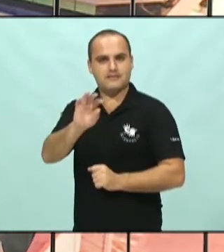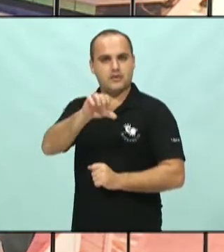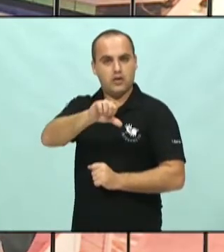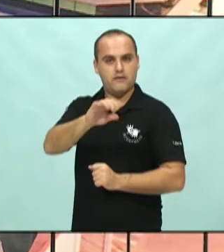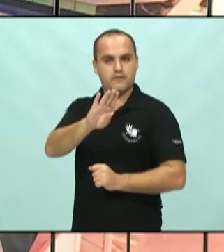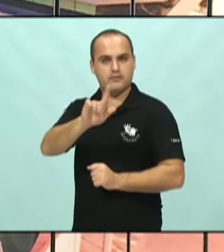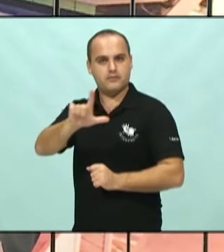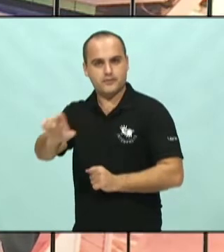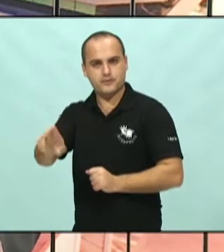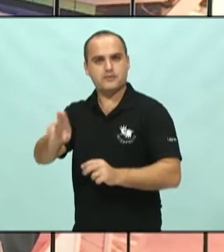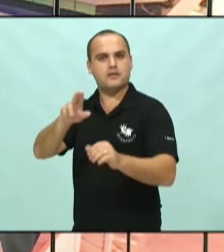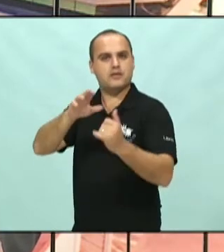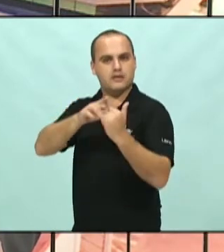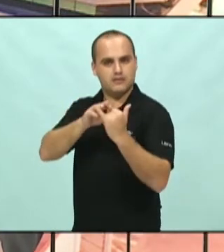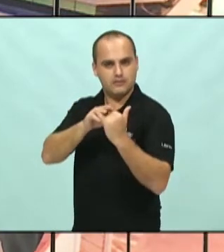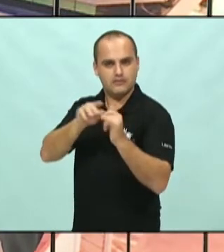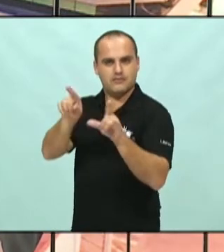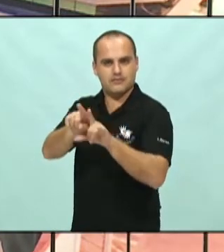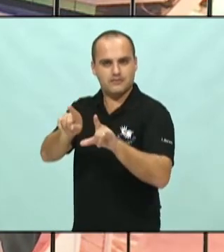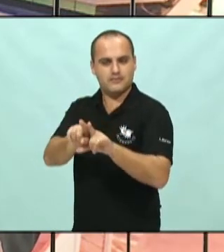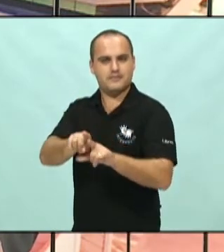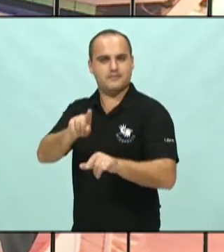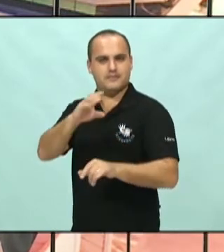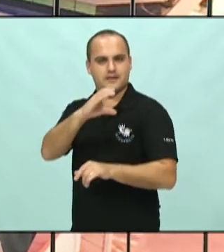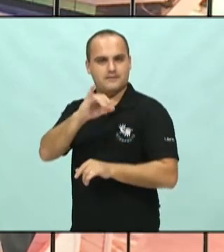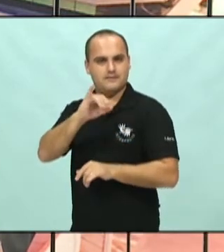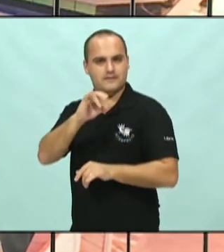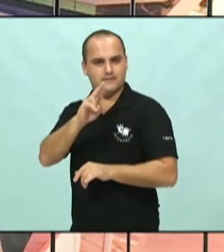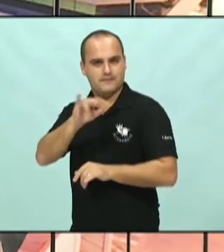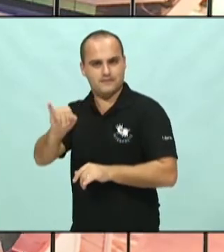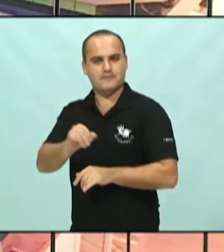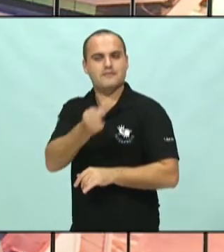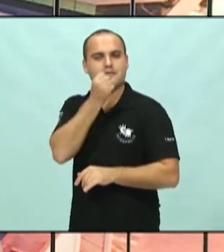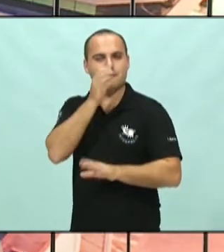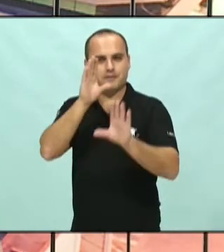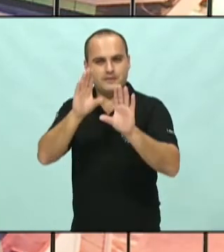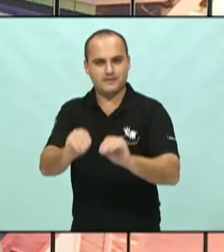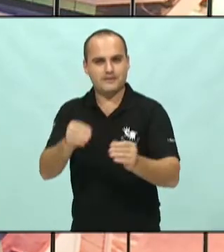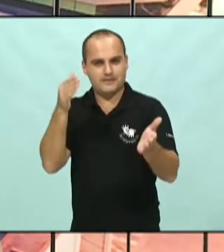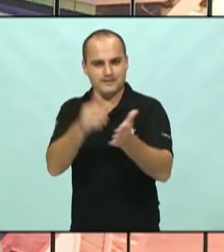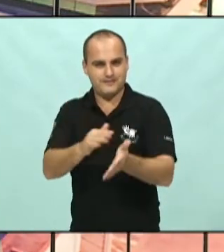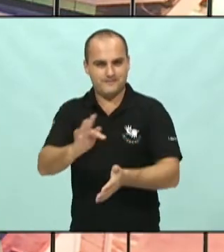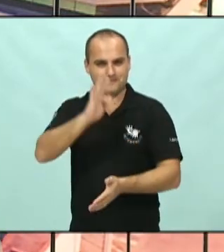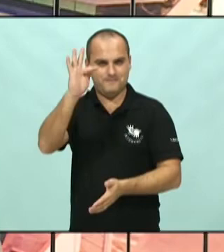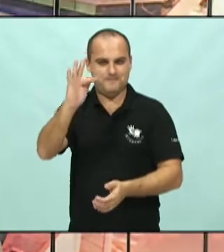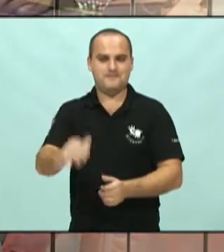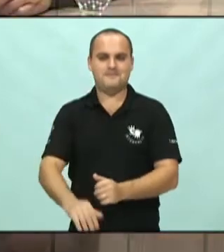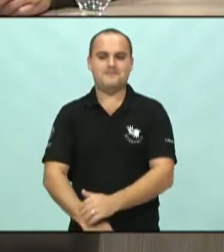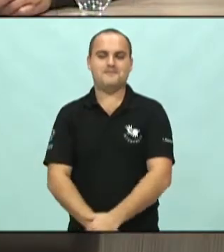pelo canal da Câmara de Vereadores de Itajaí no YouTube. Uma boa noite, até a próxima.